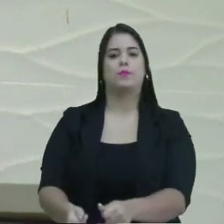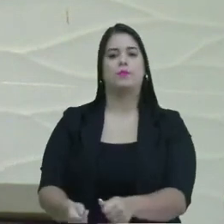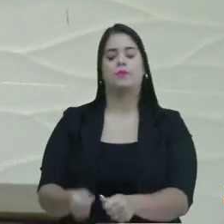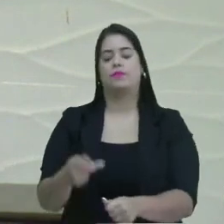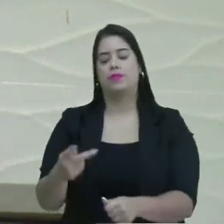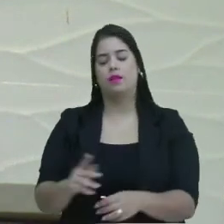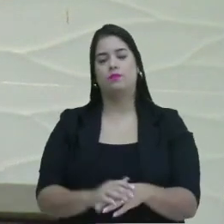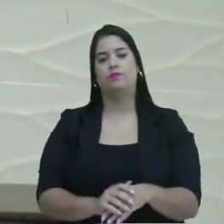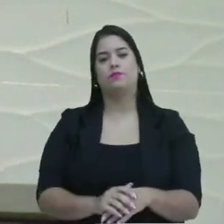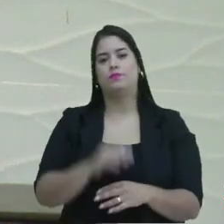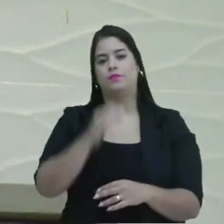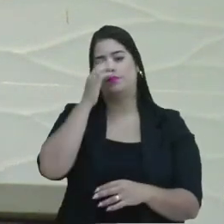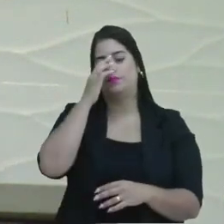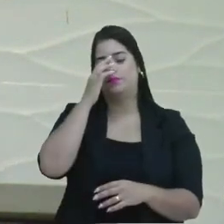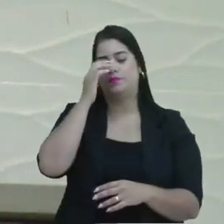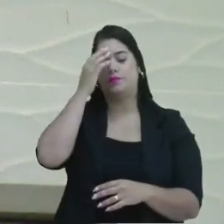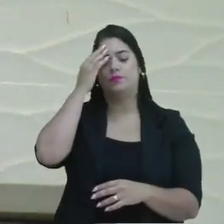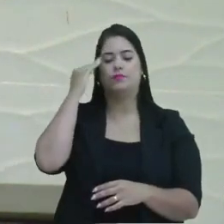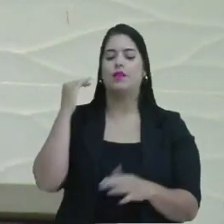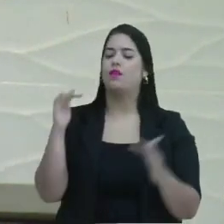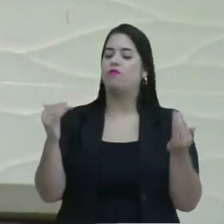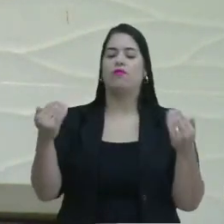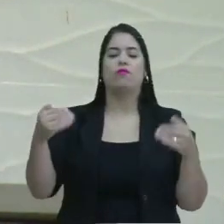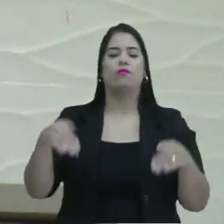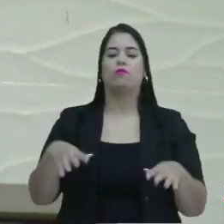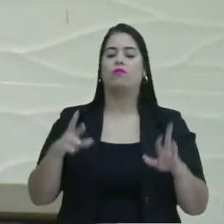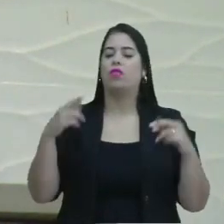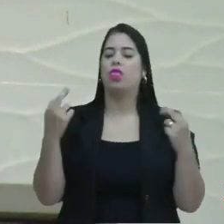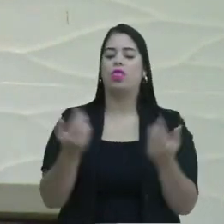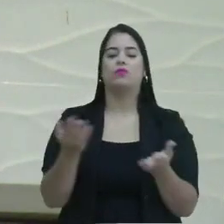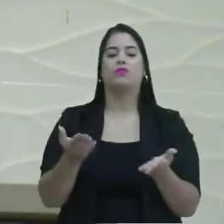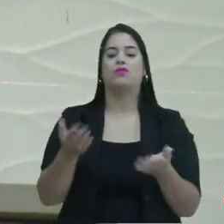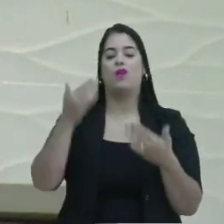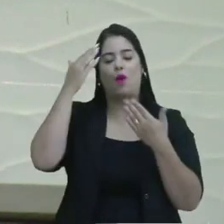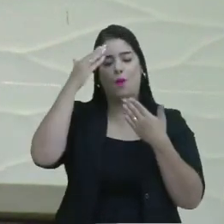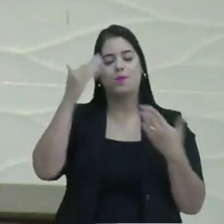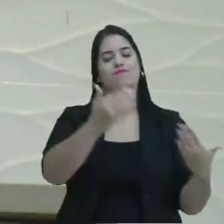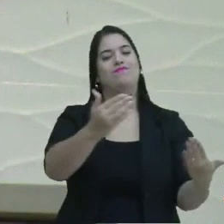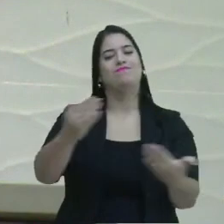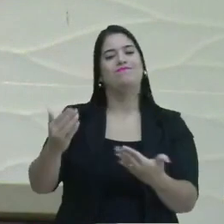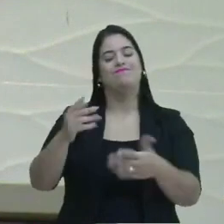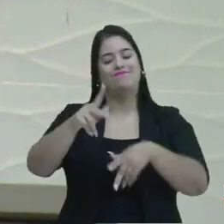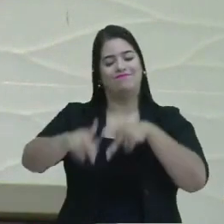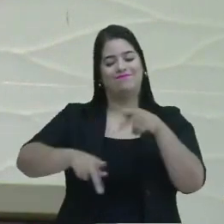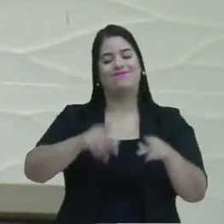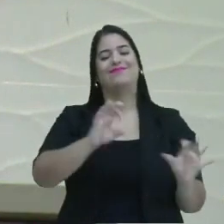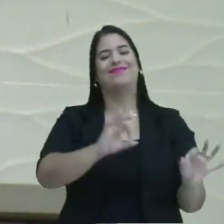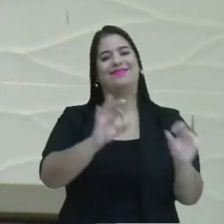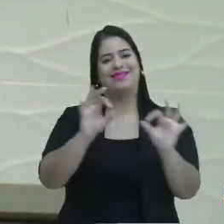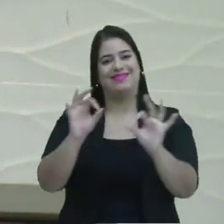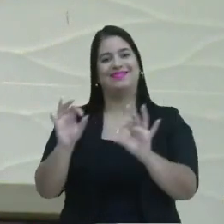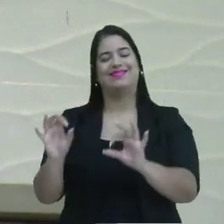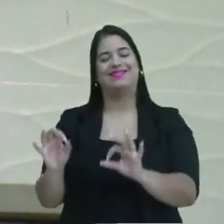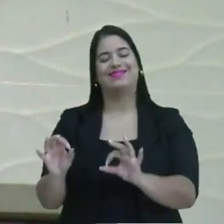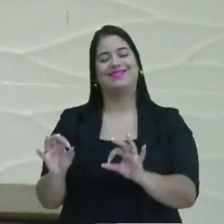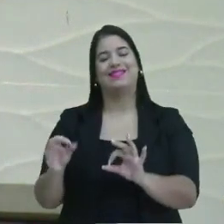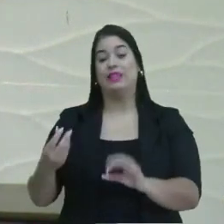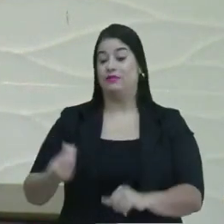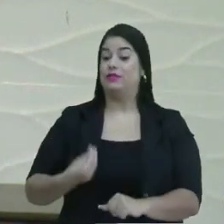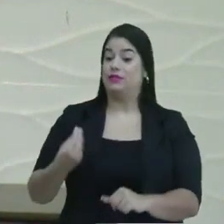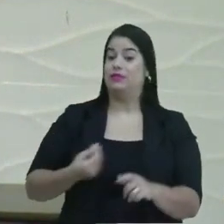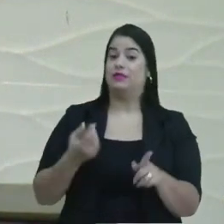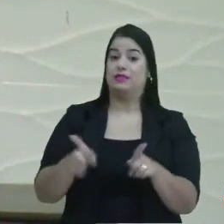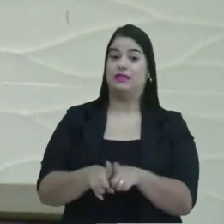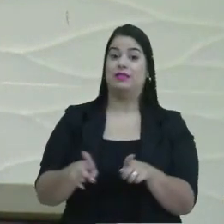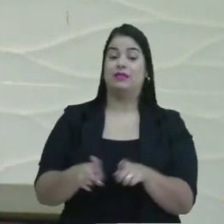Então, era o que tinha a tratar na sessão de hoje. Agradeço a toda a população que nos acompanha de forma presencial, nosso